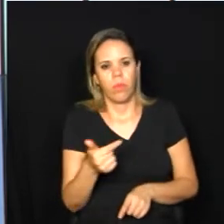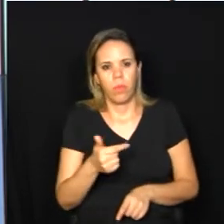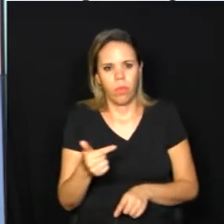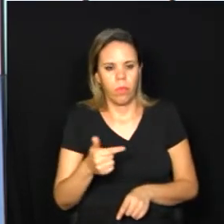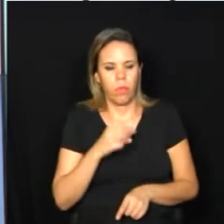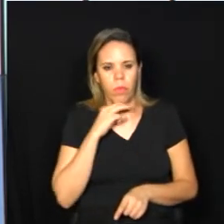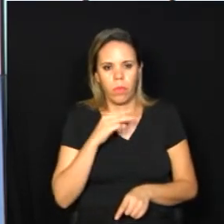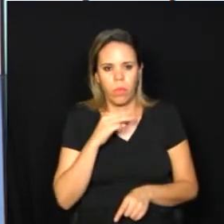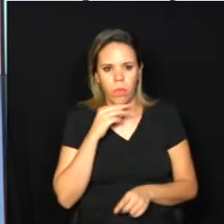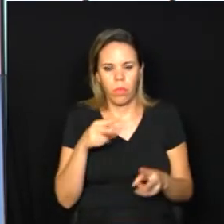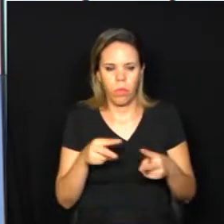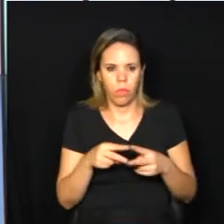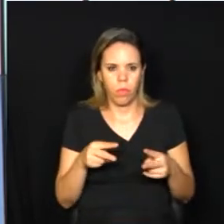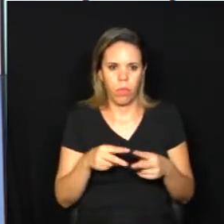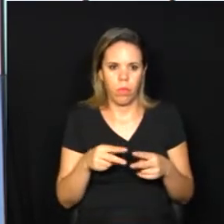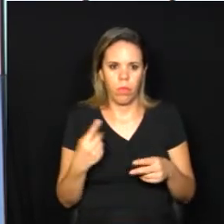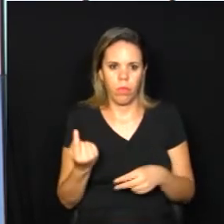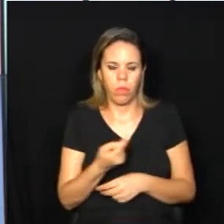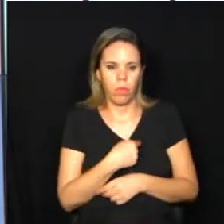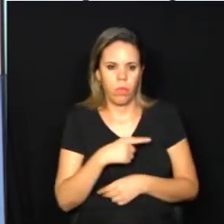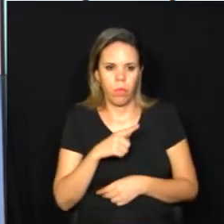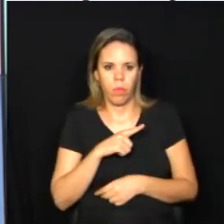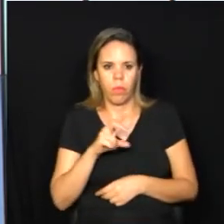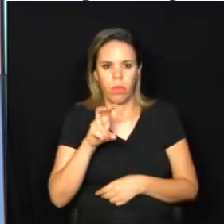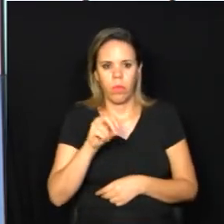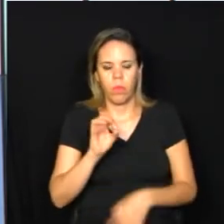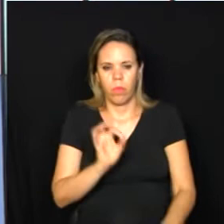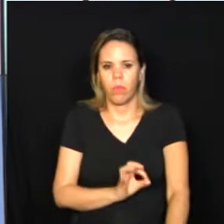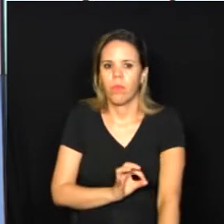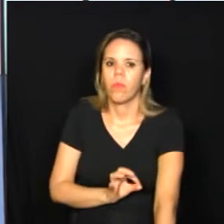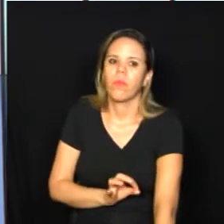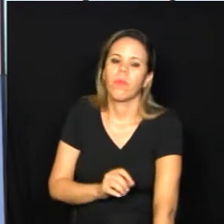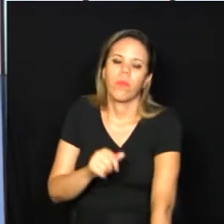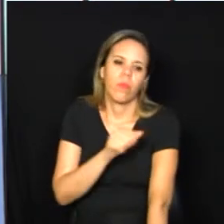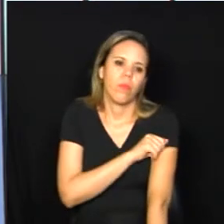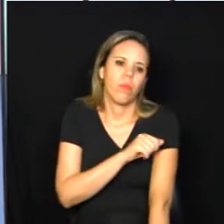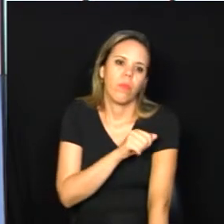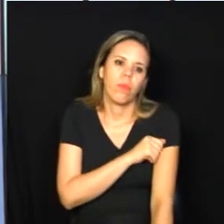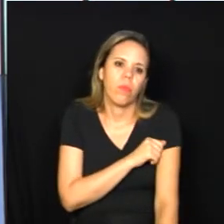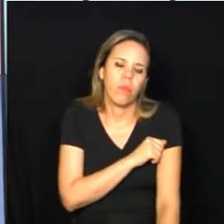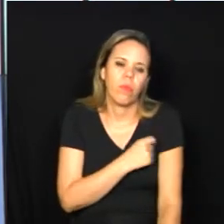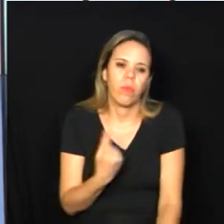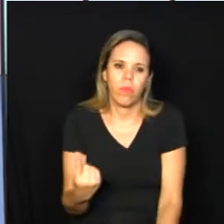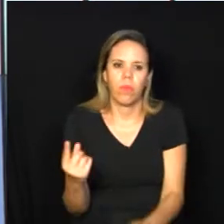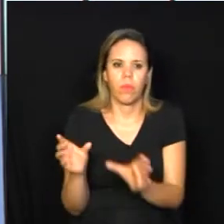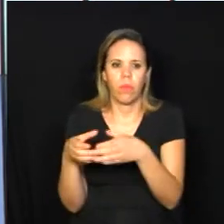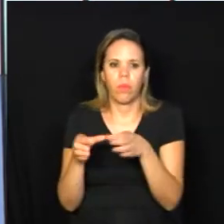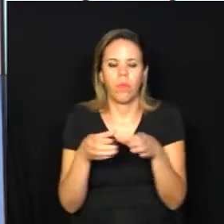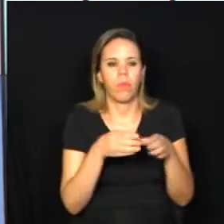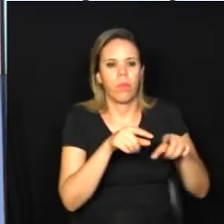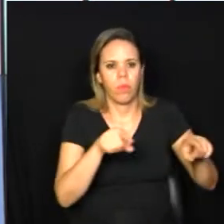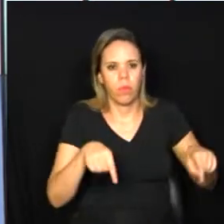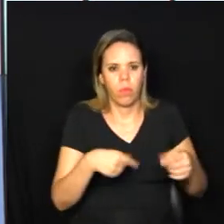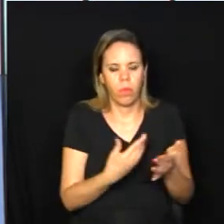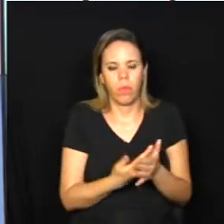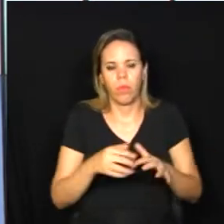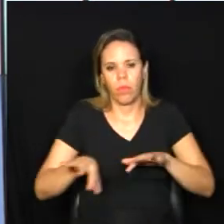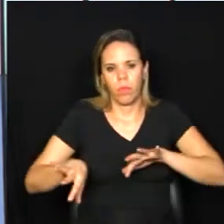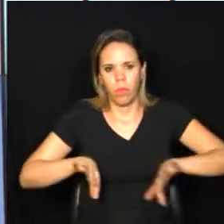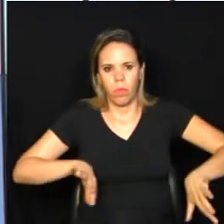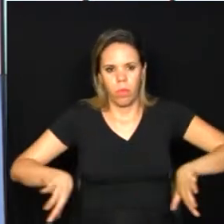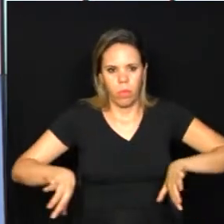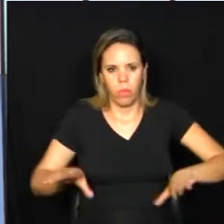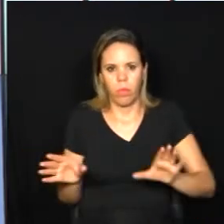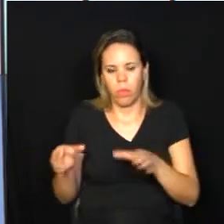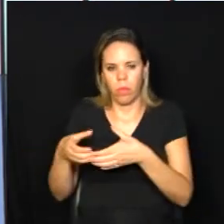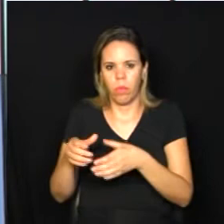aí em Paulínia, nós teremos 50% de alunos em cada classe, que vão ser redivididos em